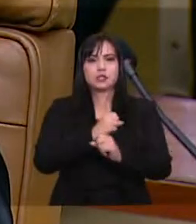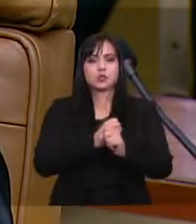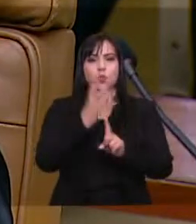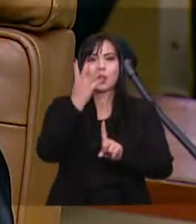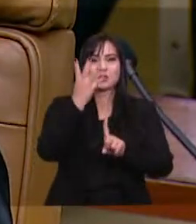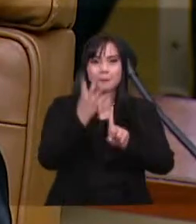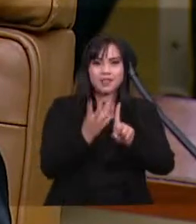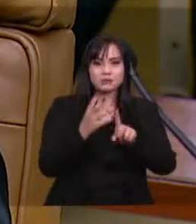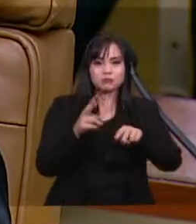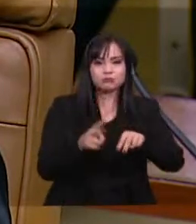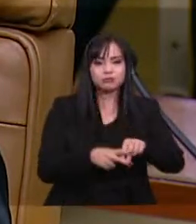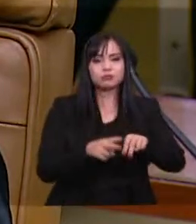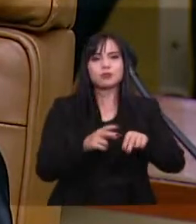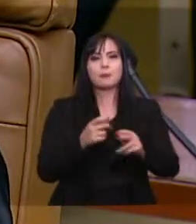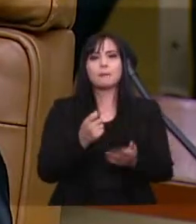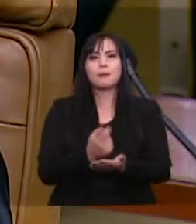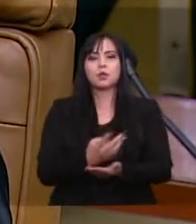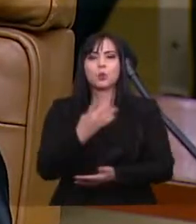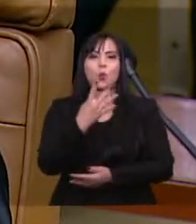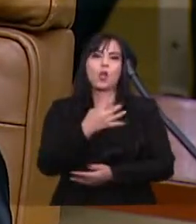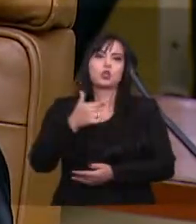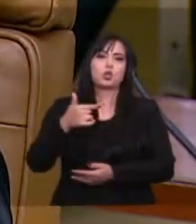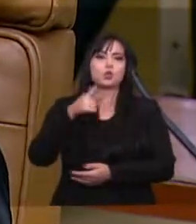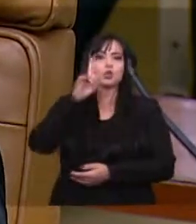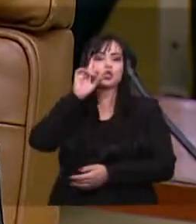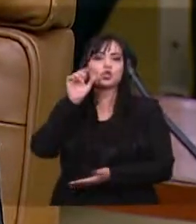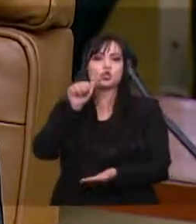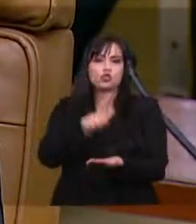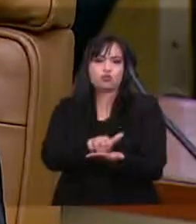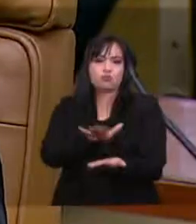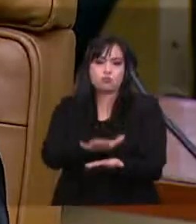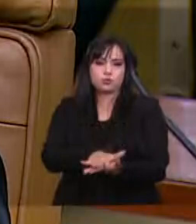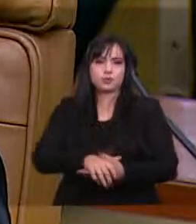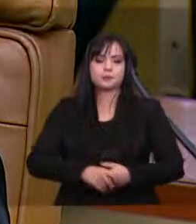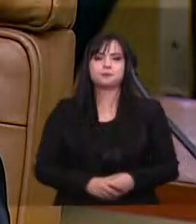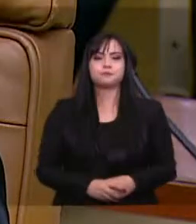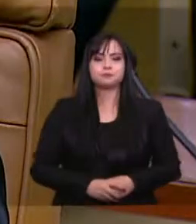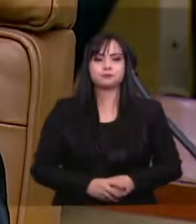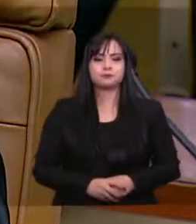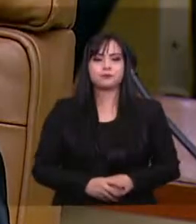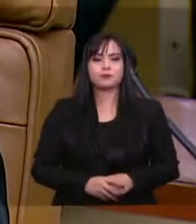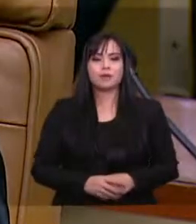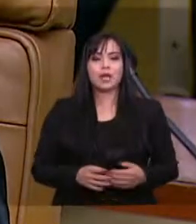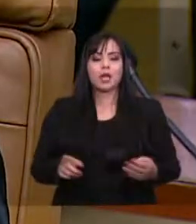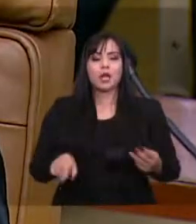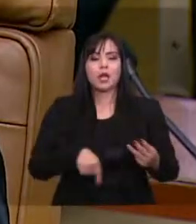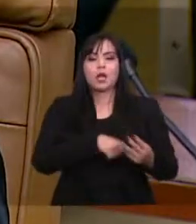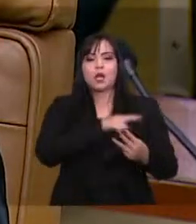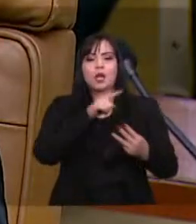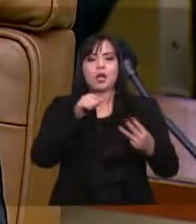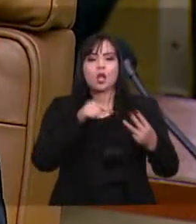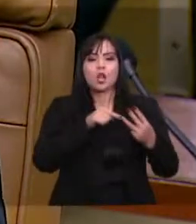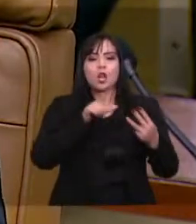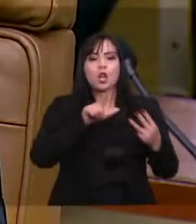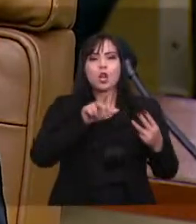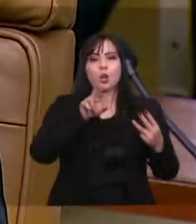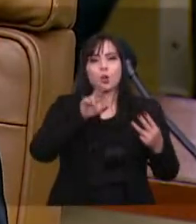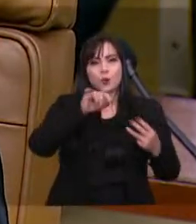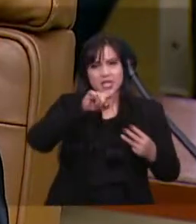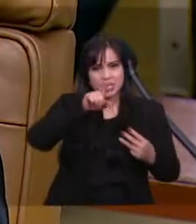quatro meses de reclusão e pagamento de 42 dias ainda quanto a Luiz Pereira Duarte Amorim